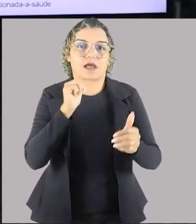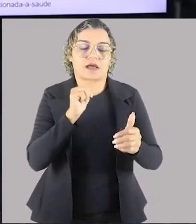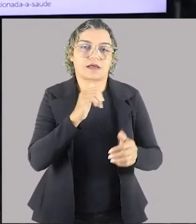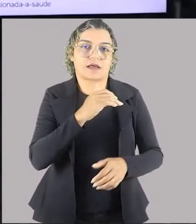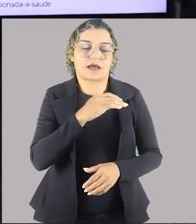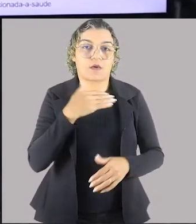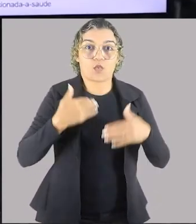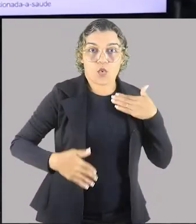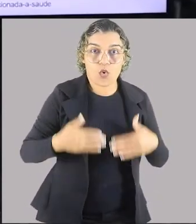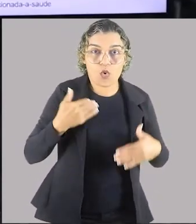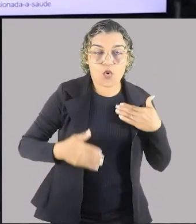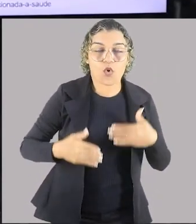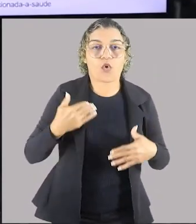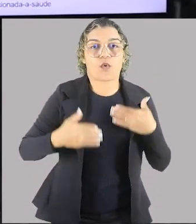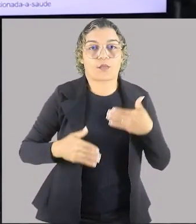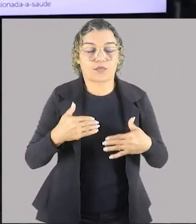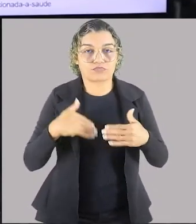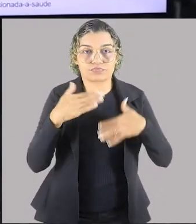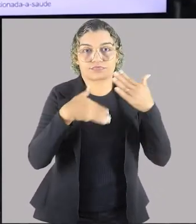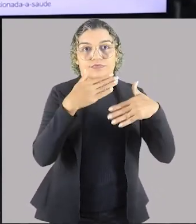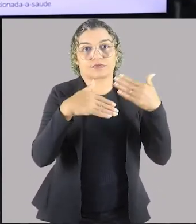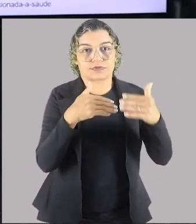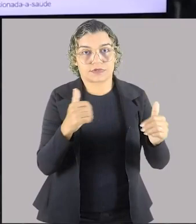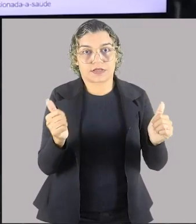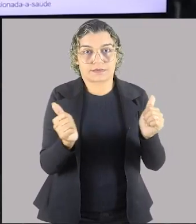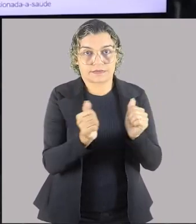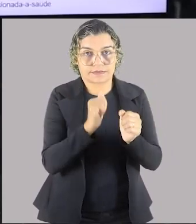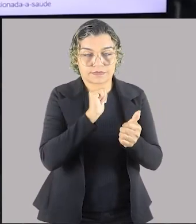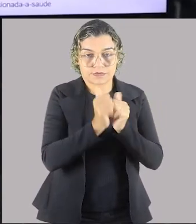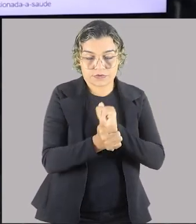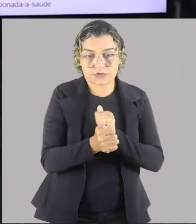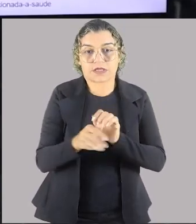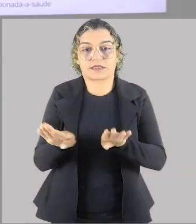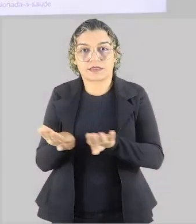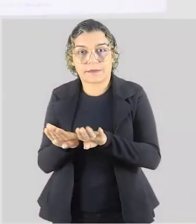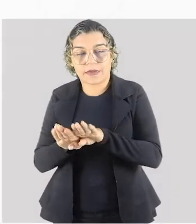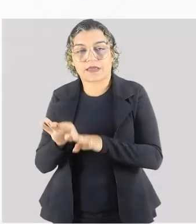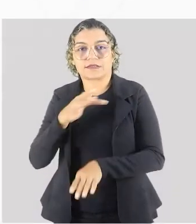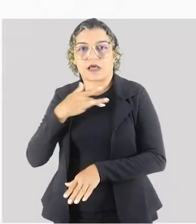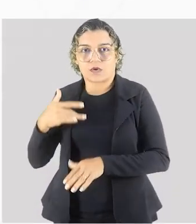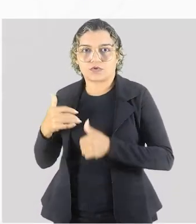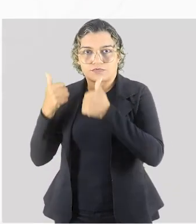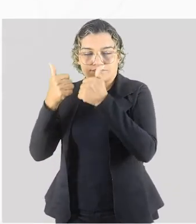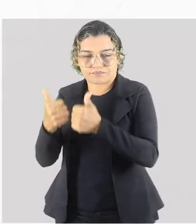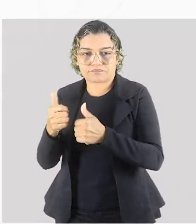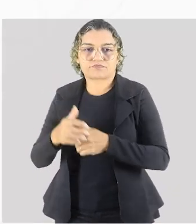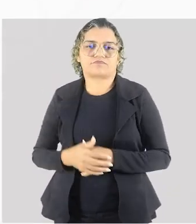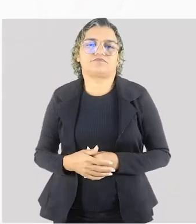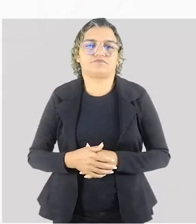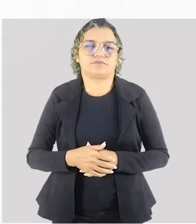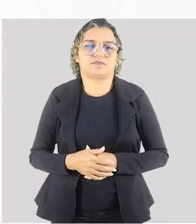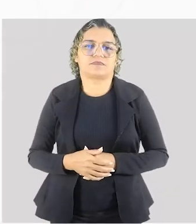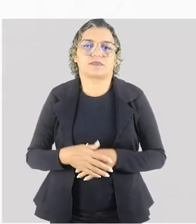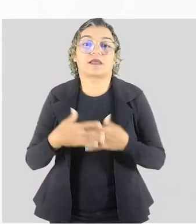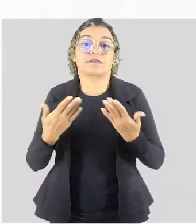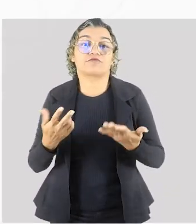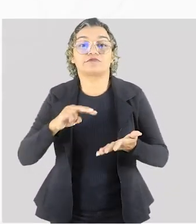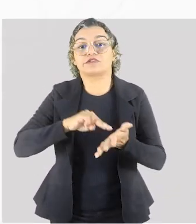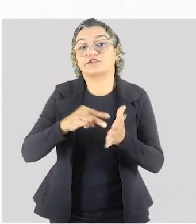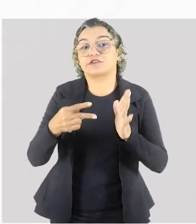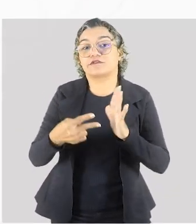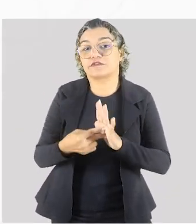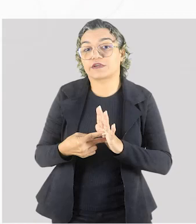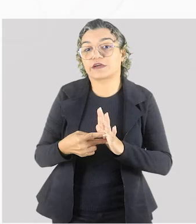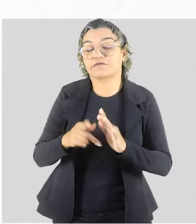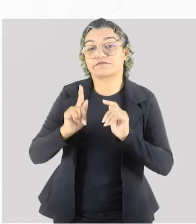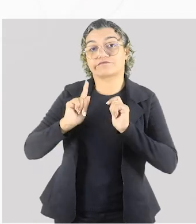relacionada ao desempenho e à performance esportiva, certo? E o que é sedentarismo e